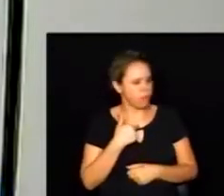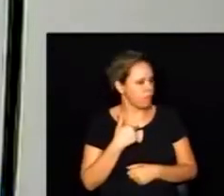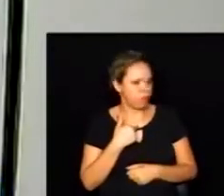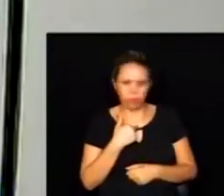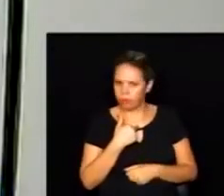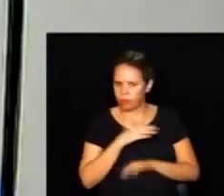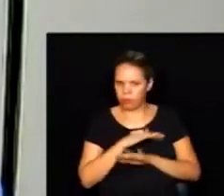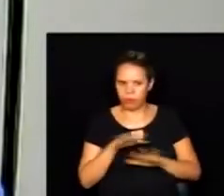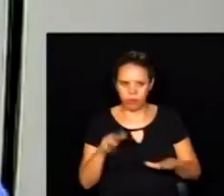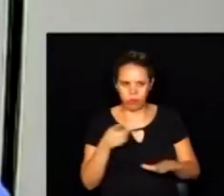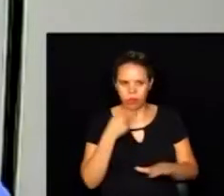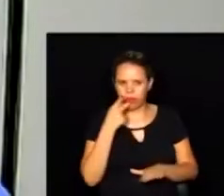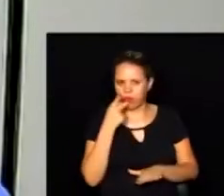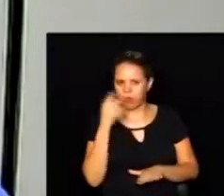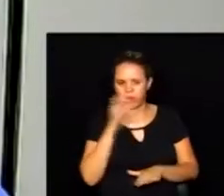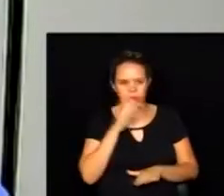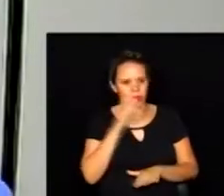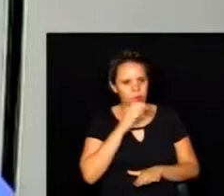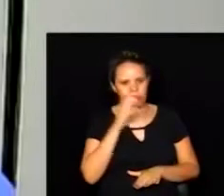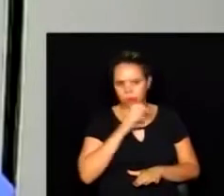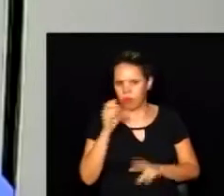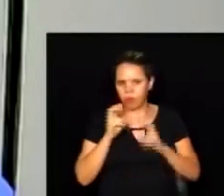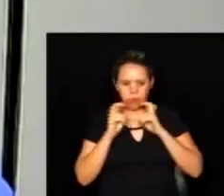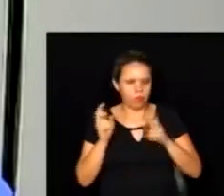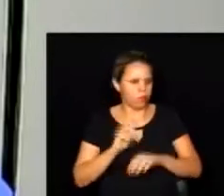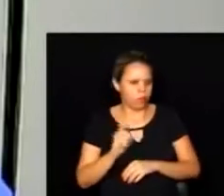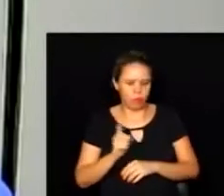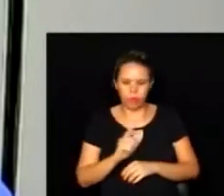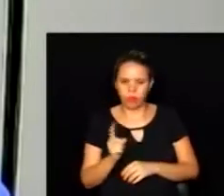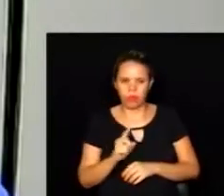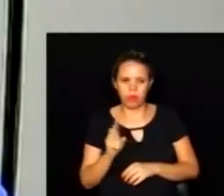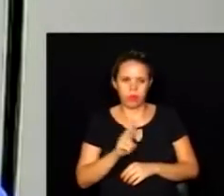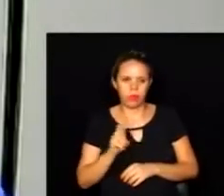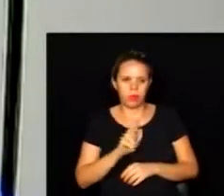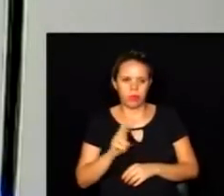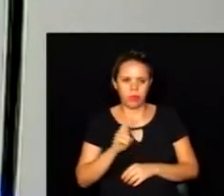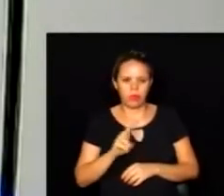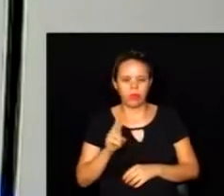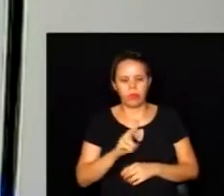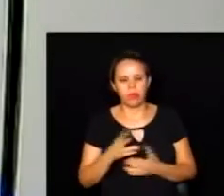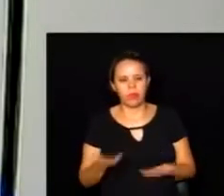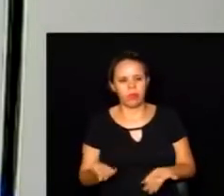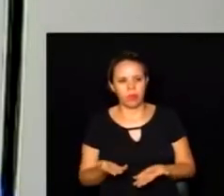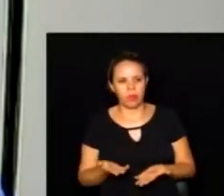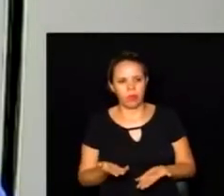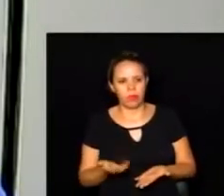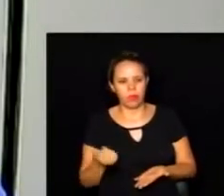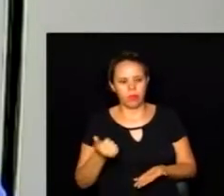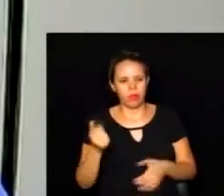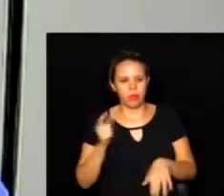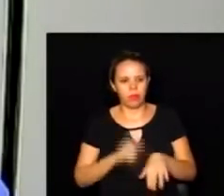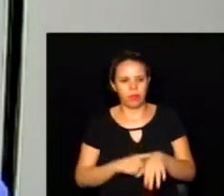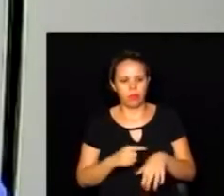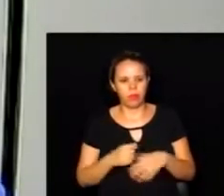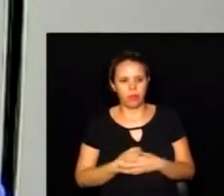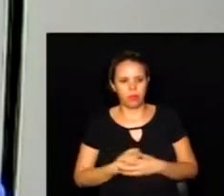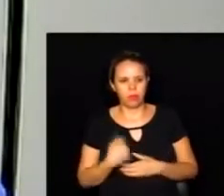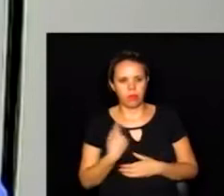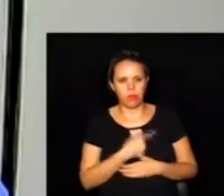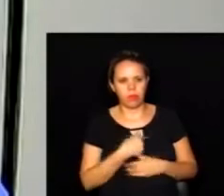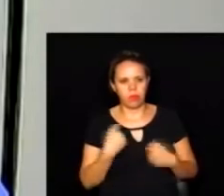gente falar em urgência e emergência. A gente usou esse instrumento num primeiro momento porque